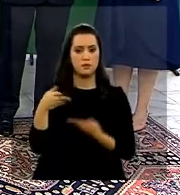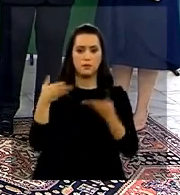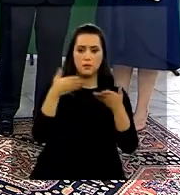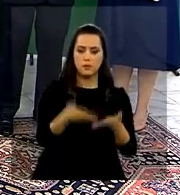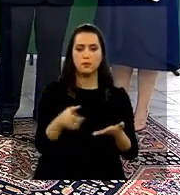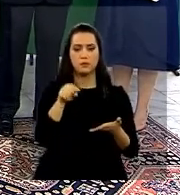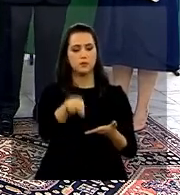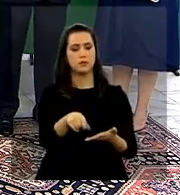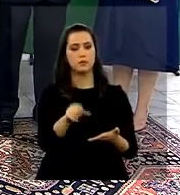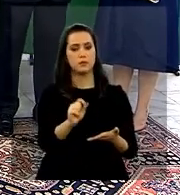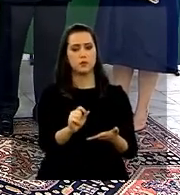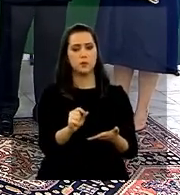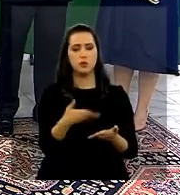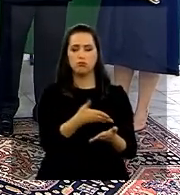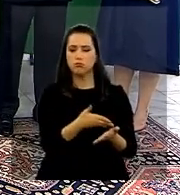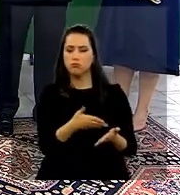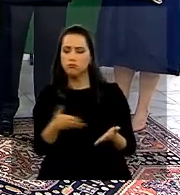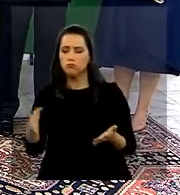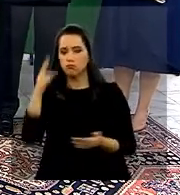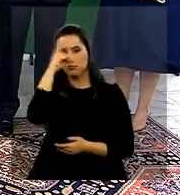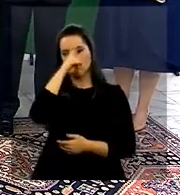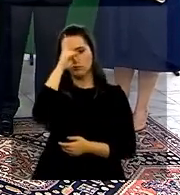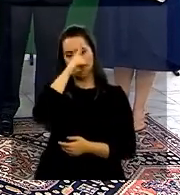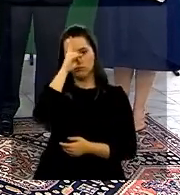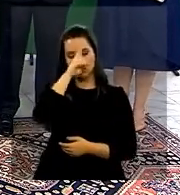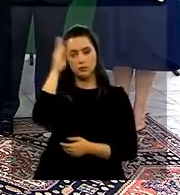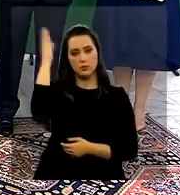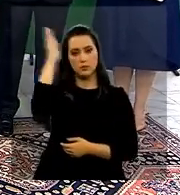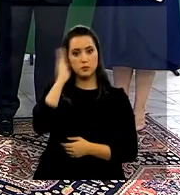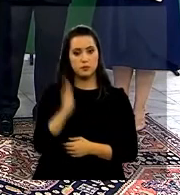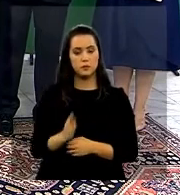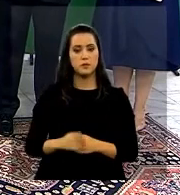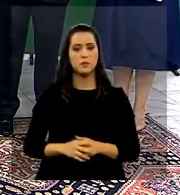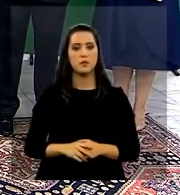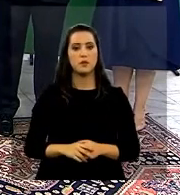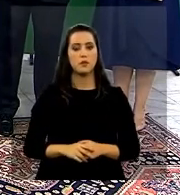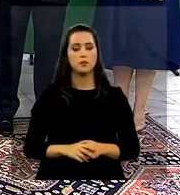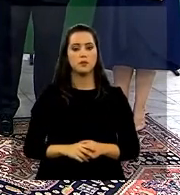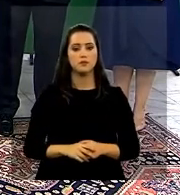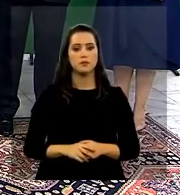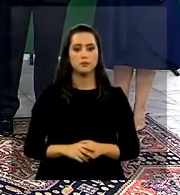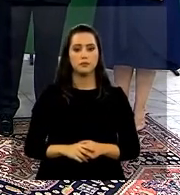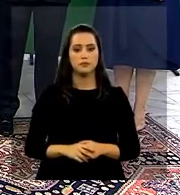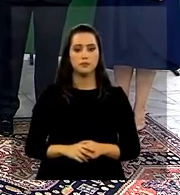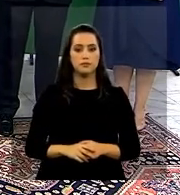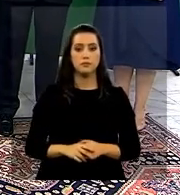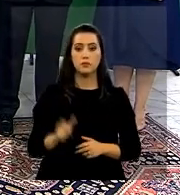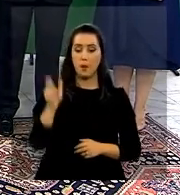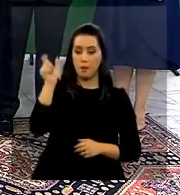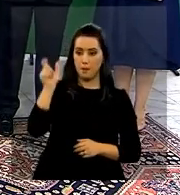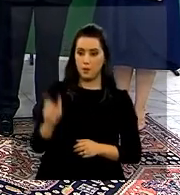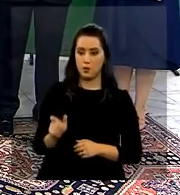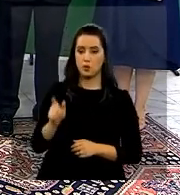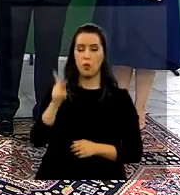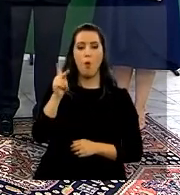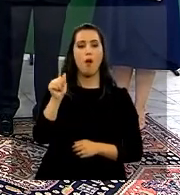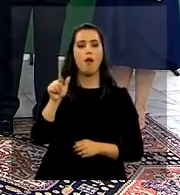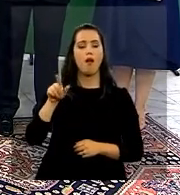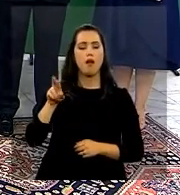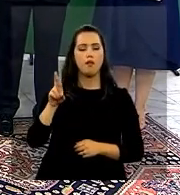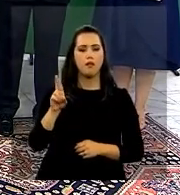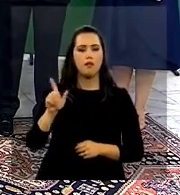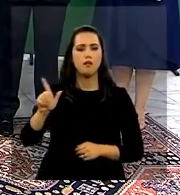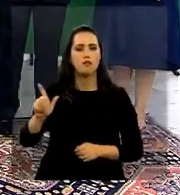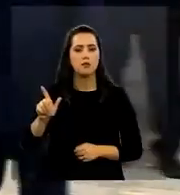participaram desse momento histórico no Brasil. Senhor Carl Grindiniz, ministro dos